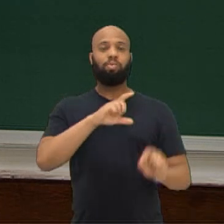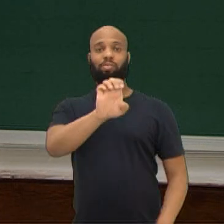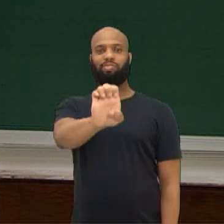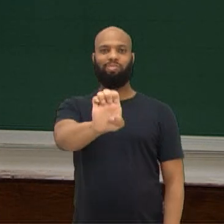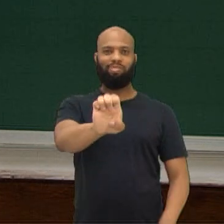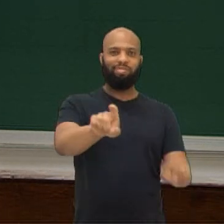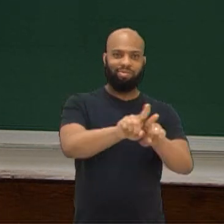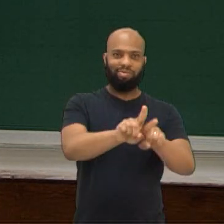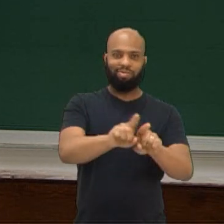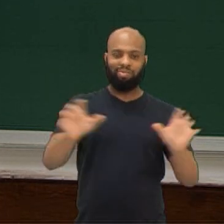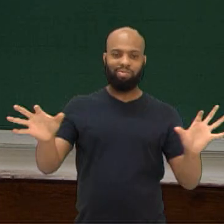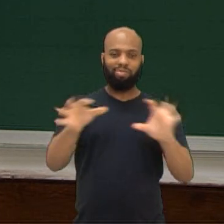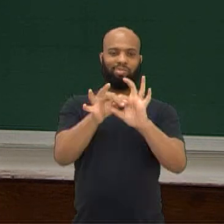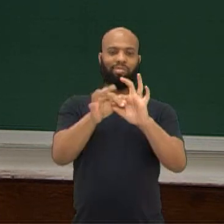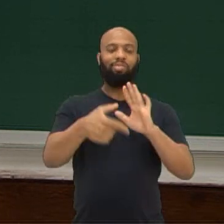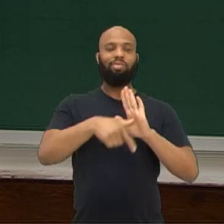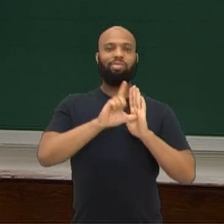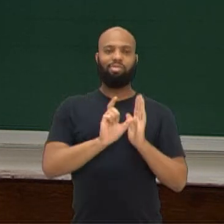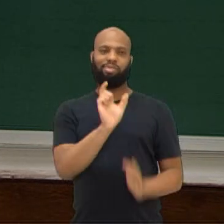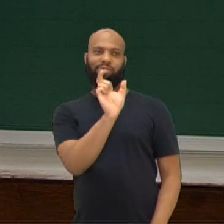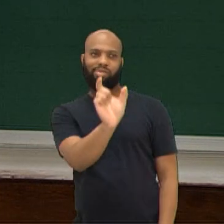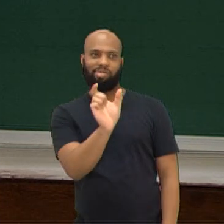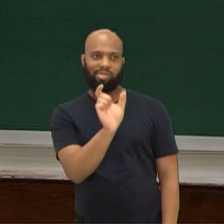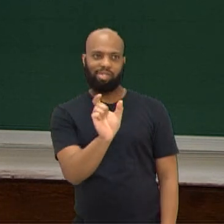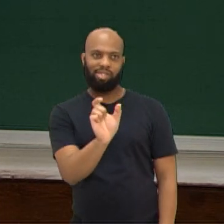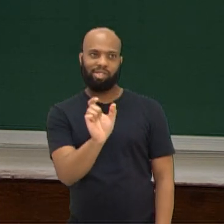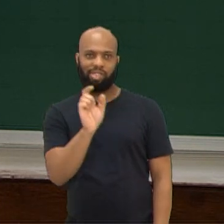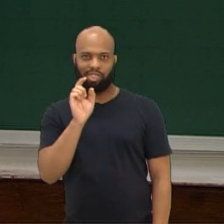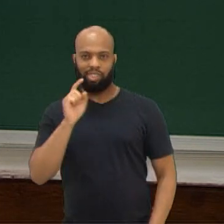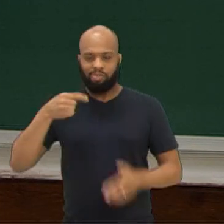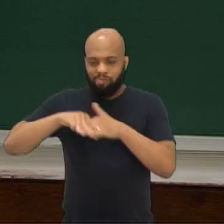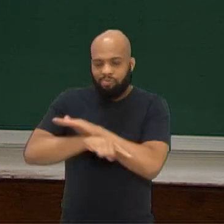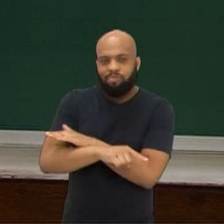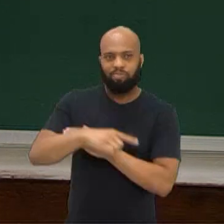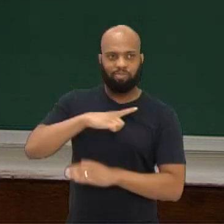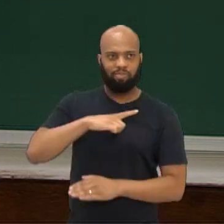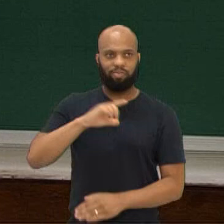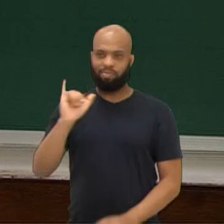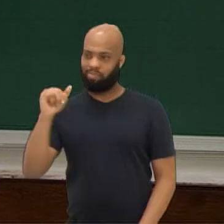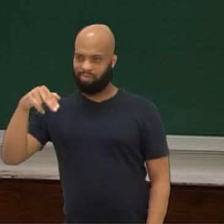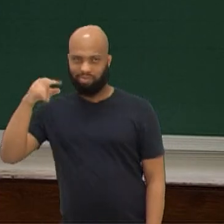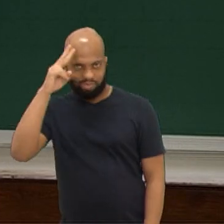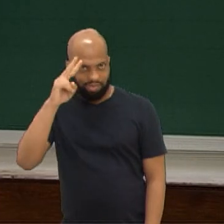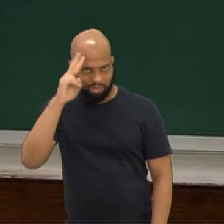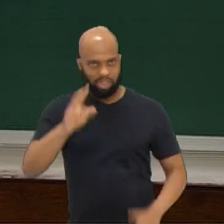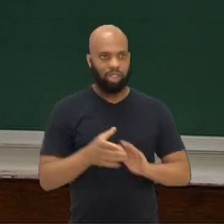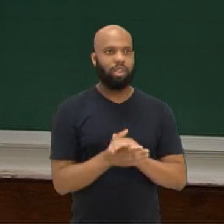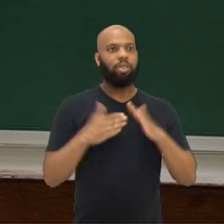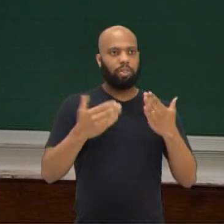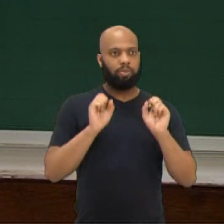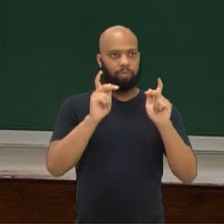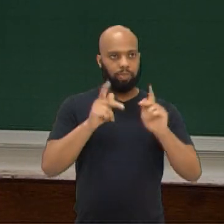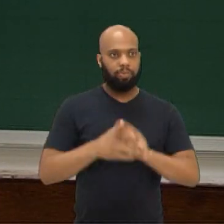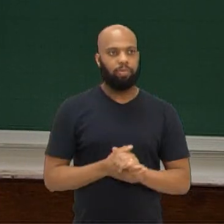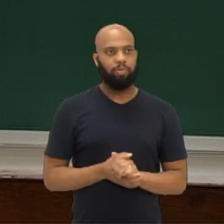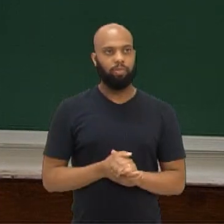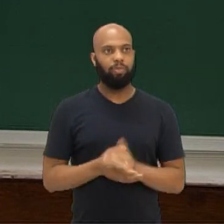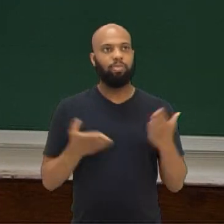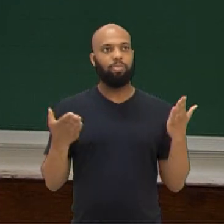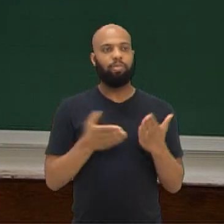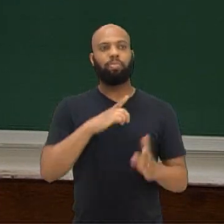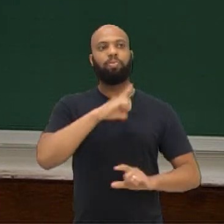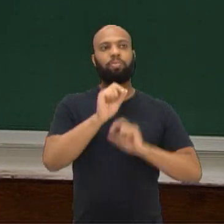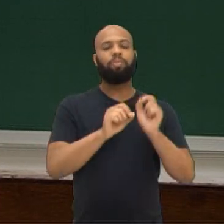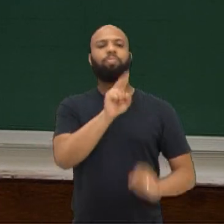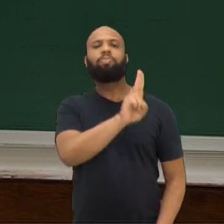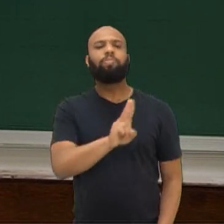e antes da palavra intensidade que empieza por e. ¿Os acordáis de la clase passada? Pues bien, quando vamos